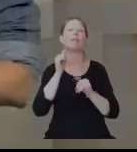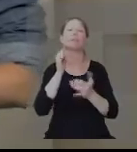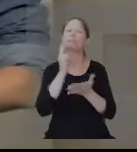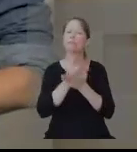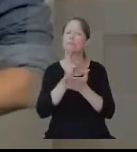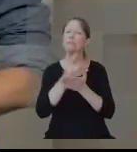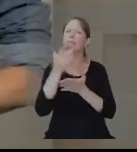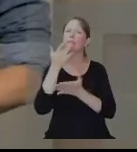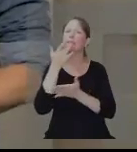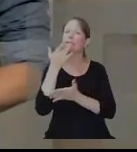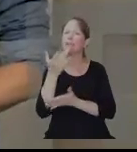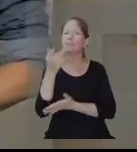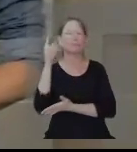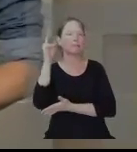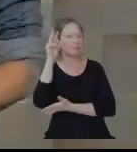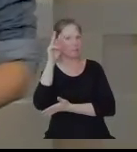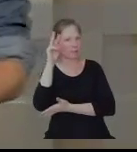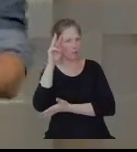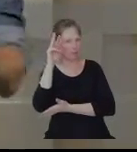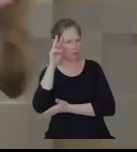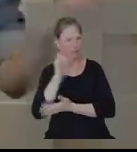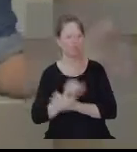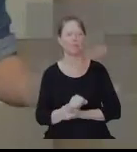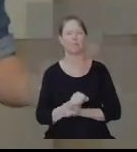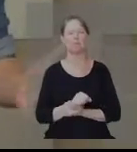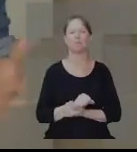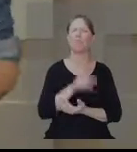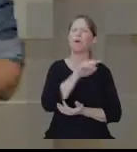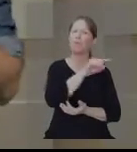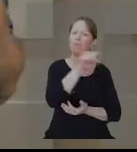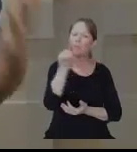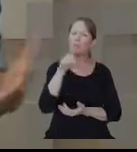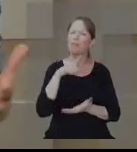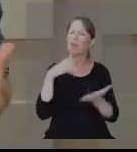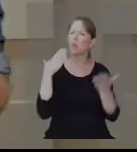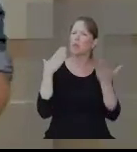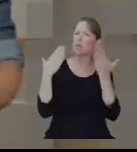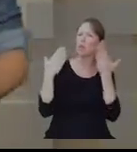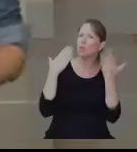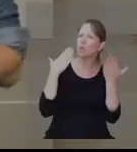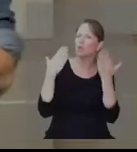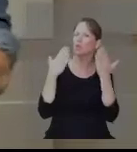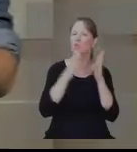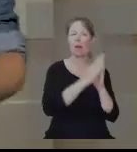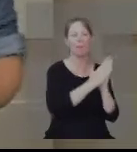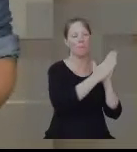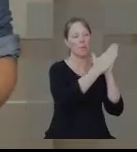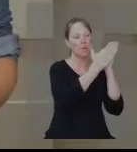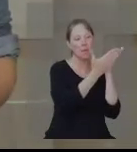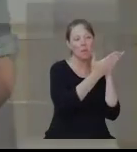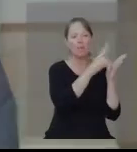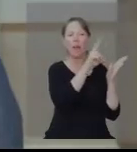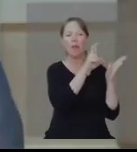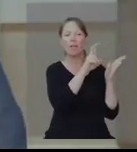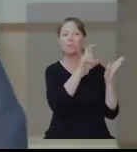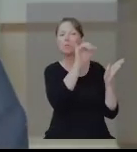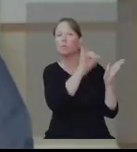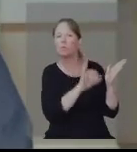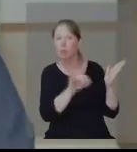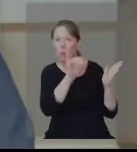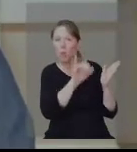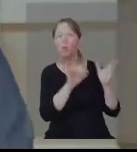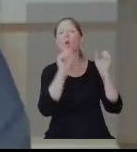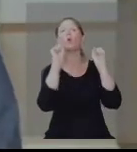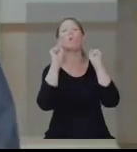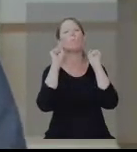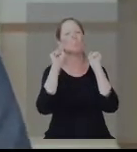14h, em radiocpt.com.br. Você tem alguma dúvida sobre a Bíblia, sobre algum tema importante? Pergunte